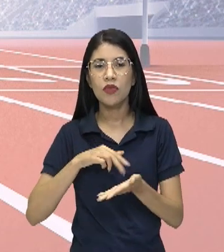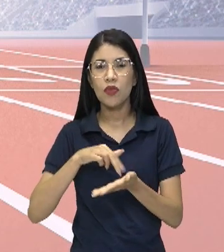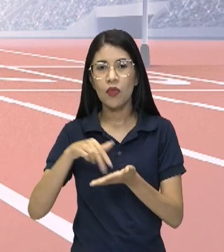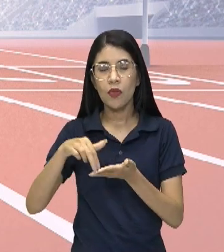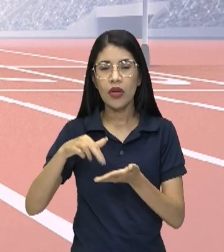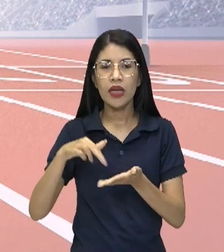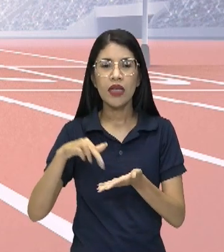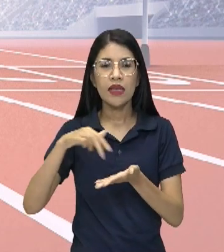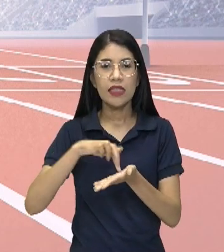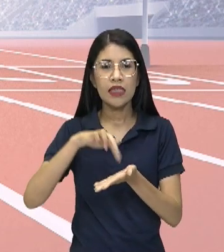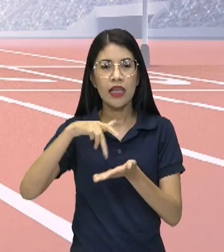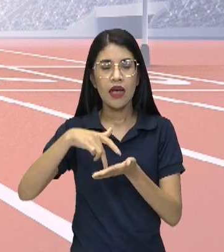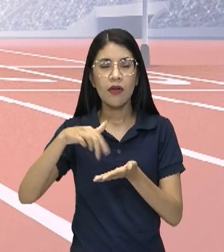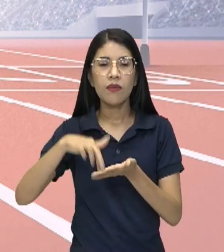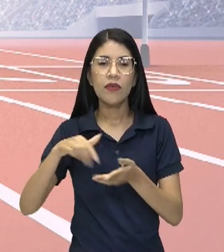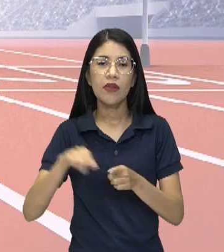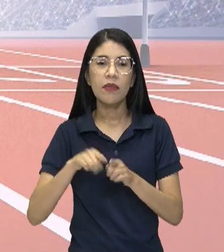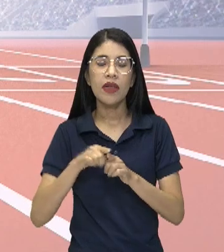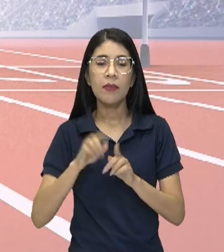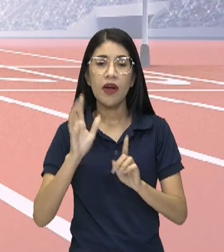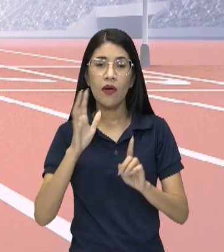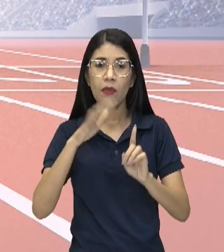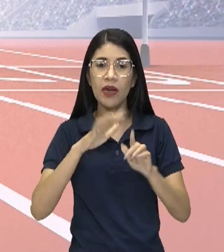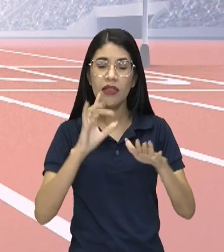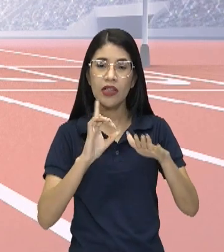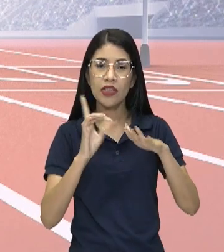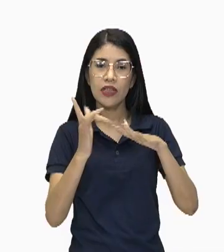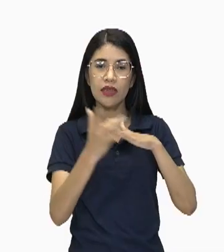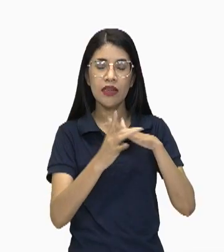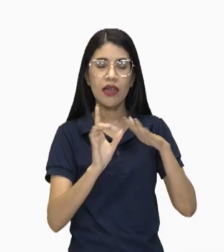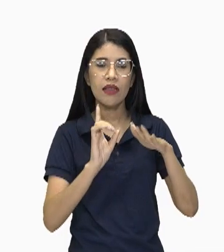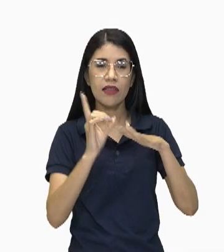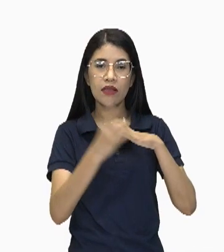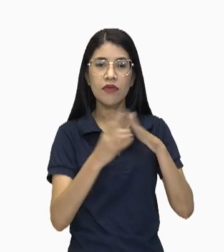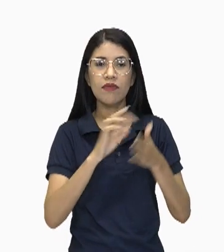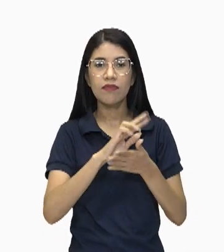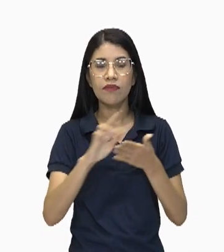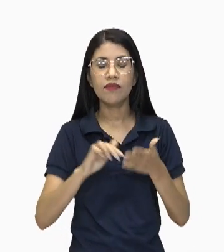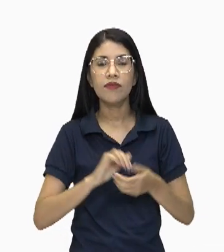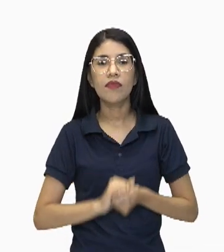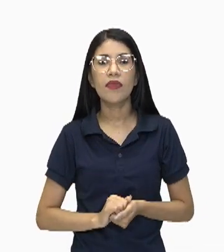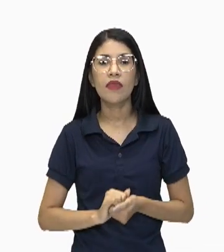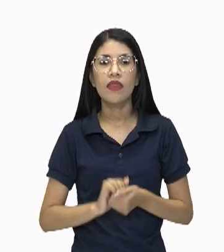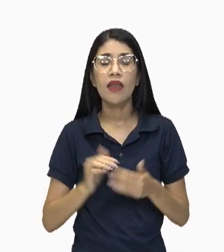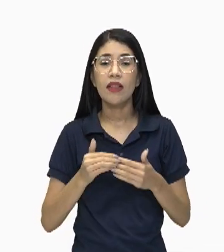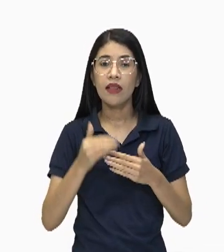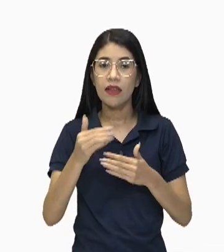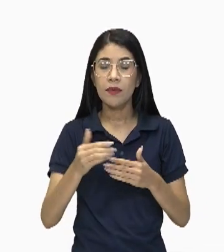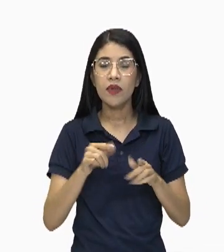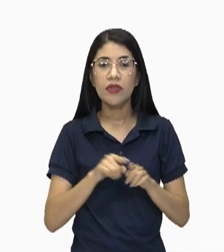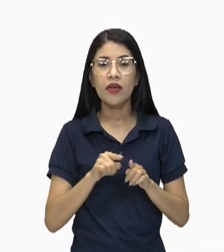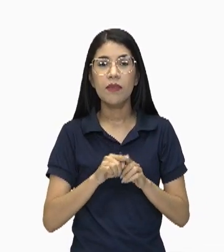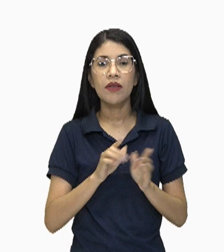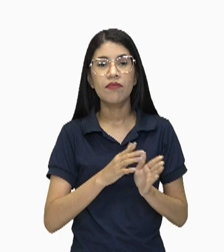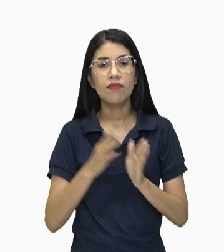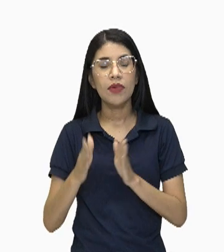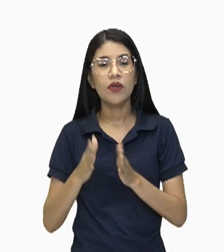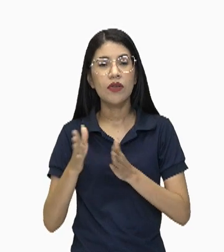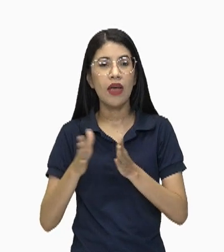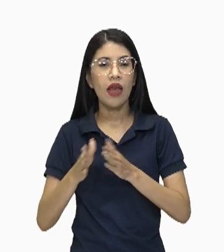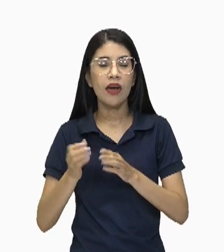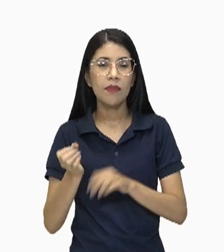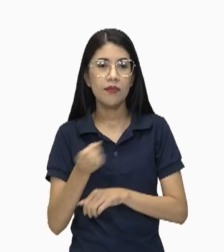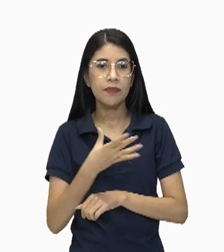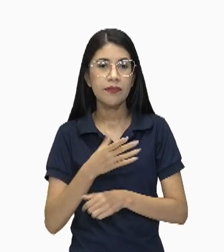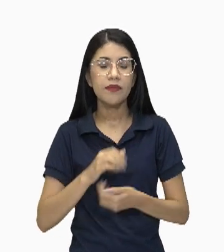eram realizados em homenagem aos deuses gregos. Já um pouco mais adiante, na era moderna, olha só, os